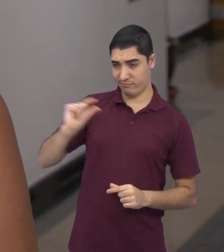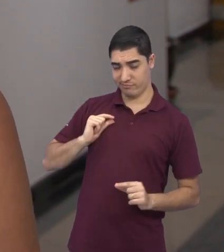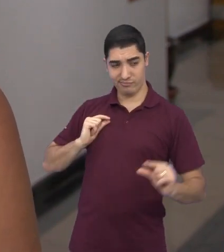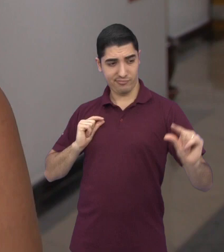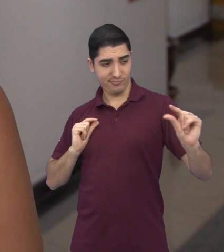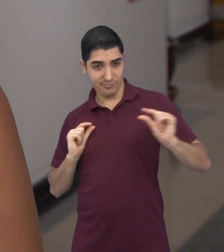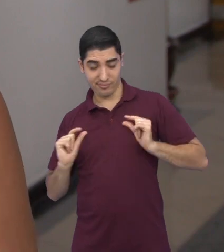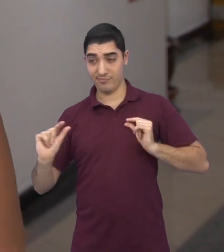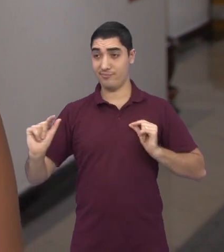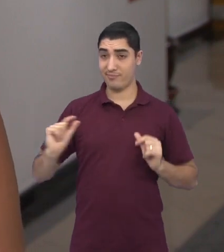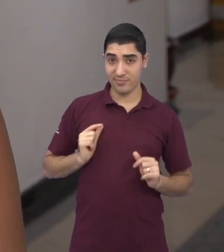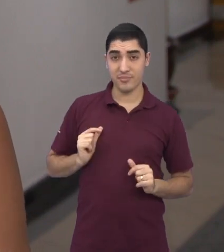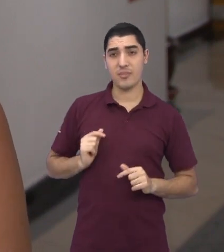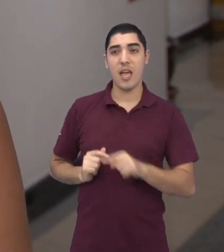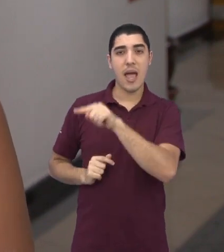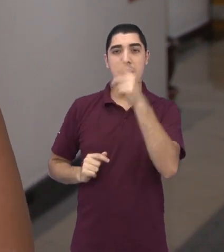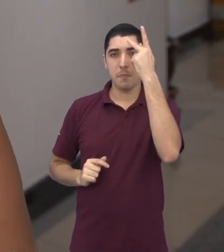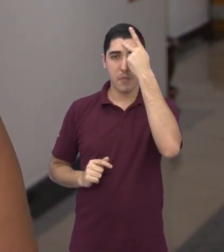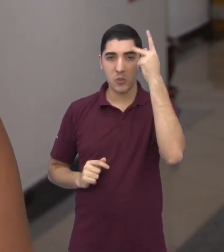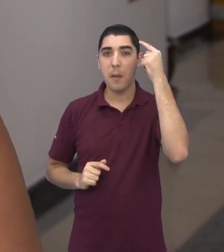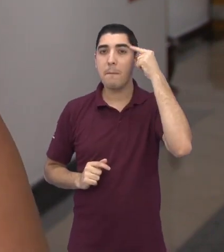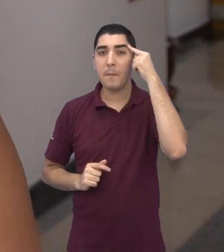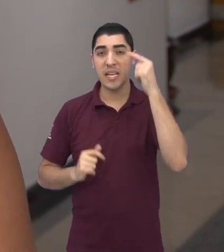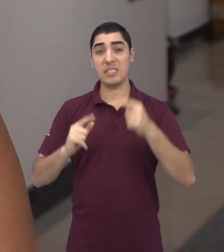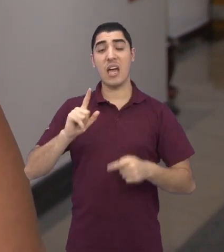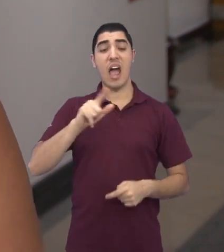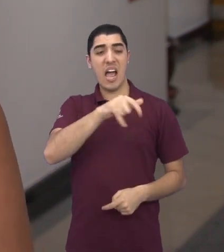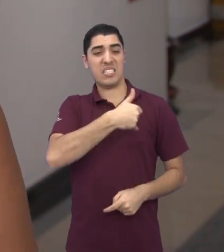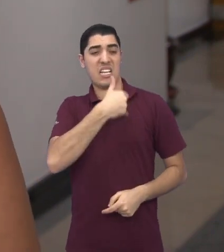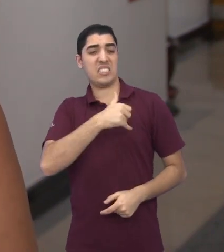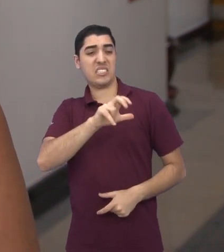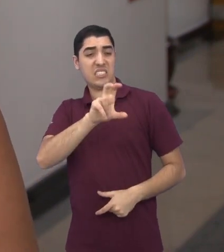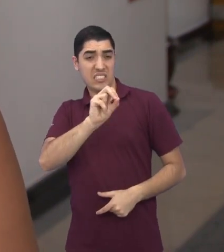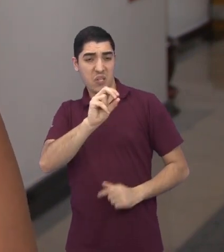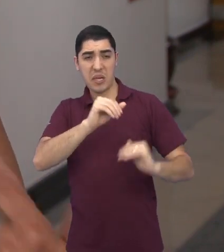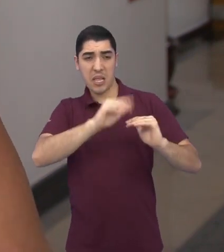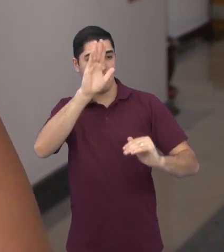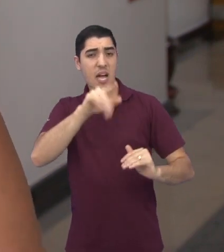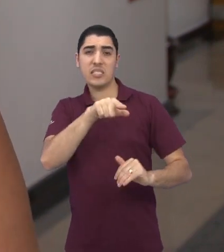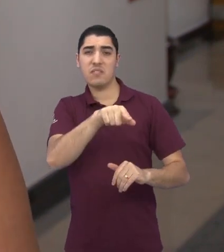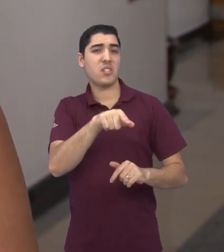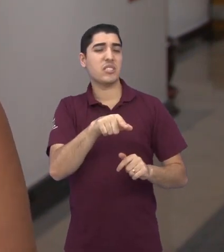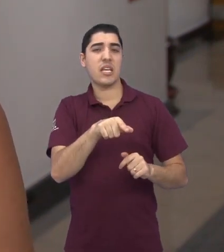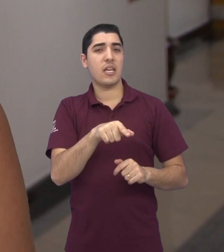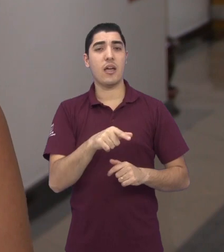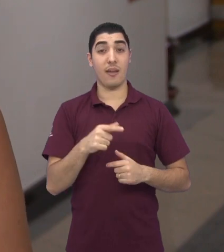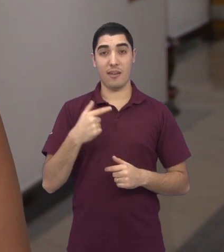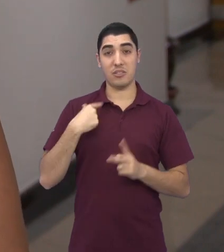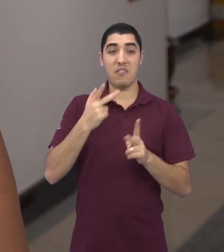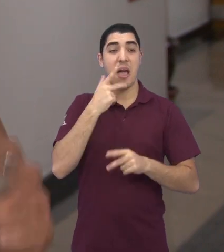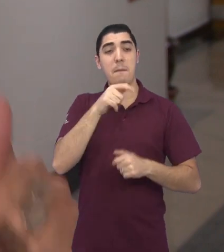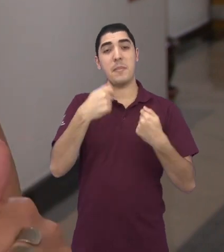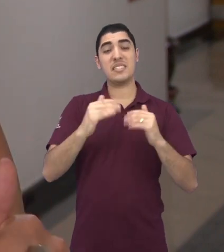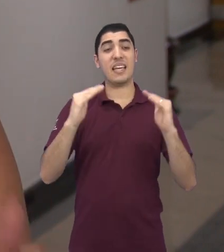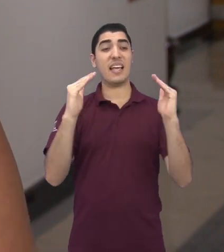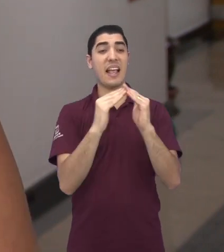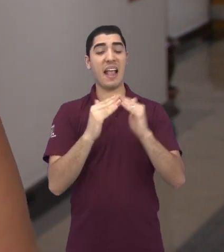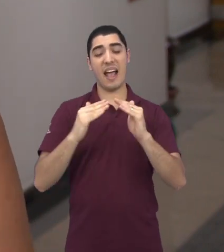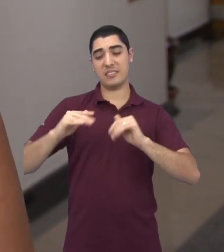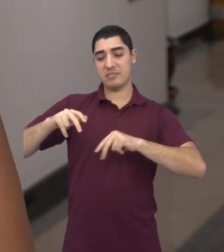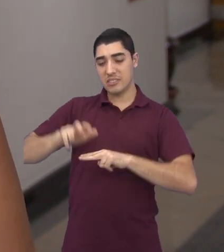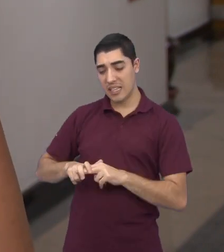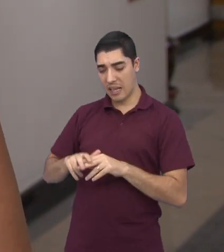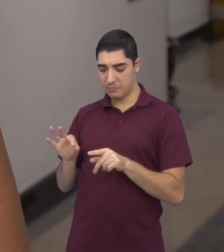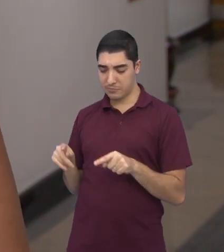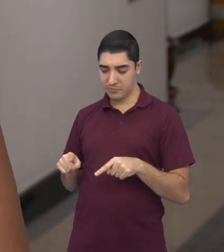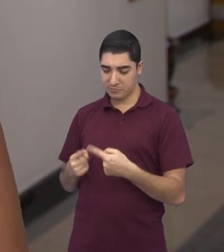sobre isso, achando que depois dos 50, 60, a mulher já tem que ficar, como eu costumo dizer, sentada no sofá